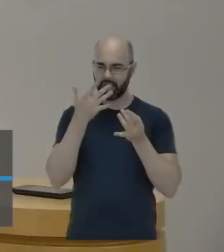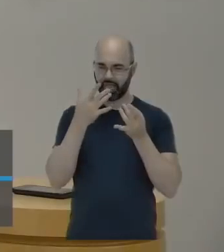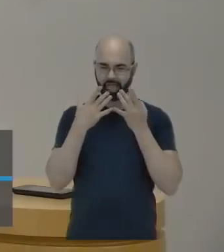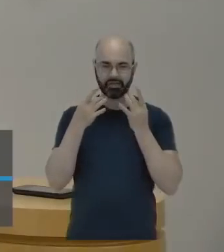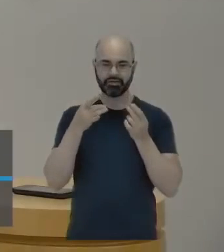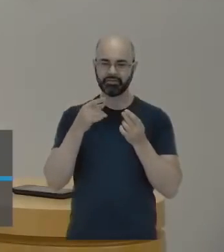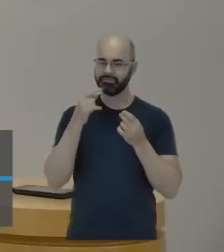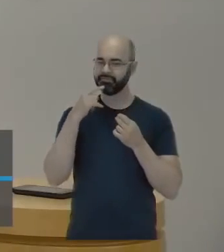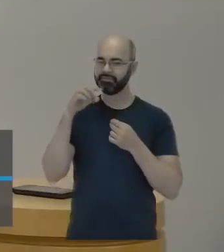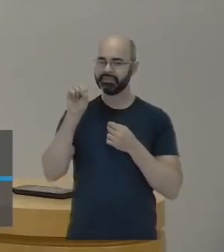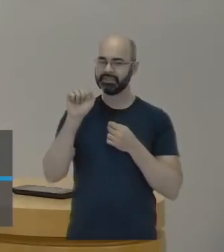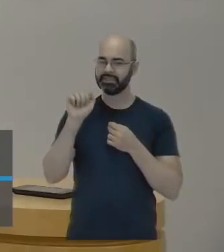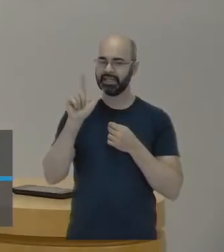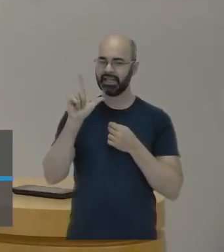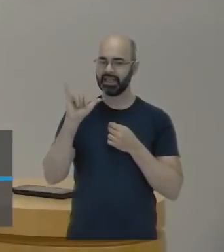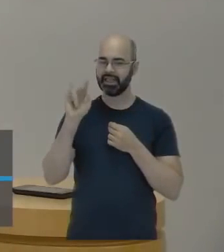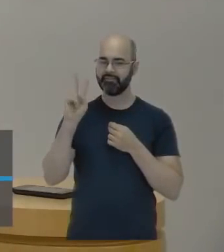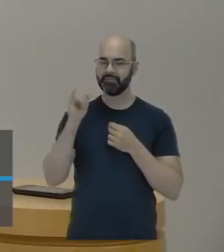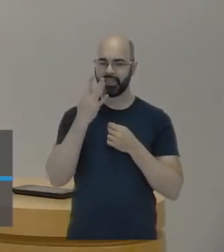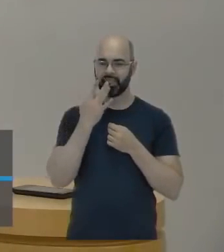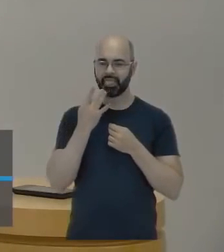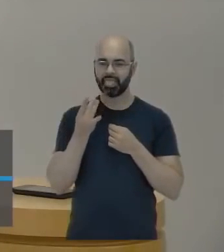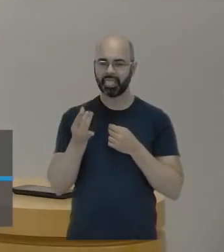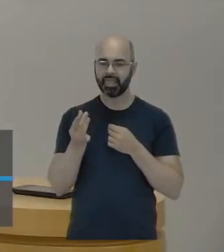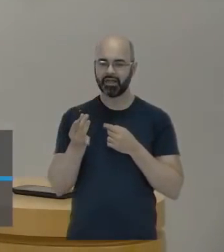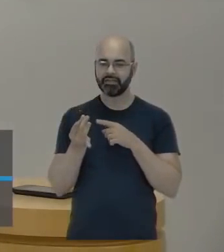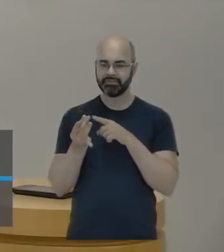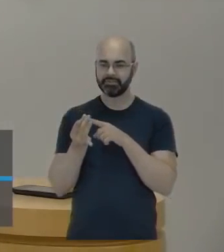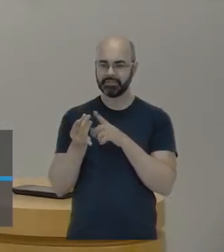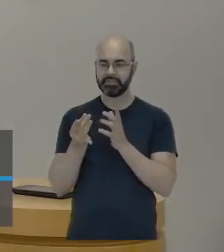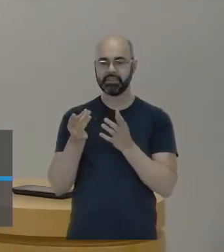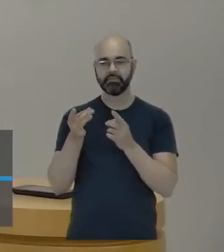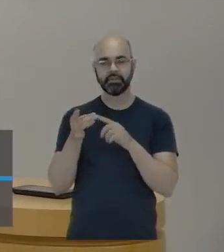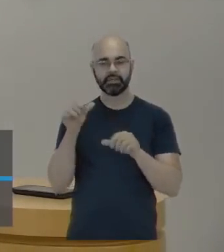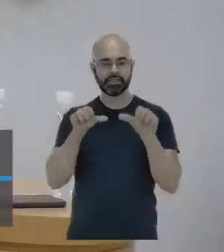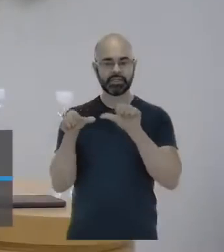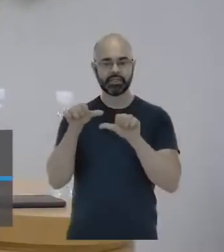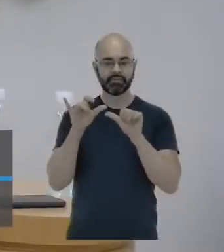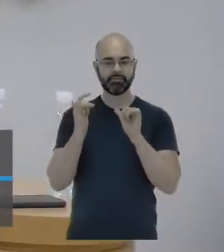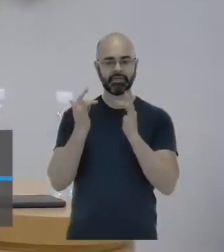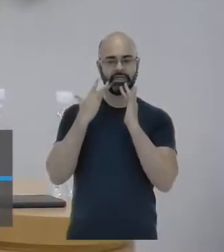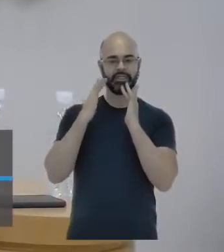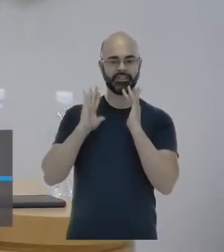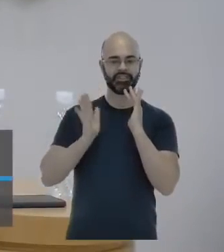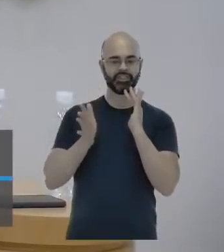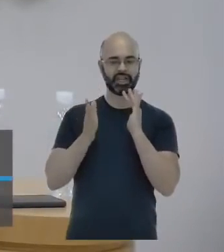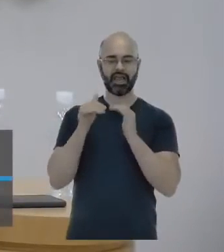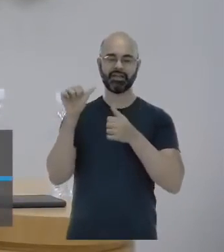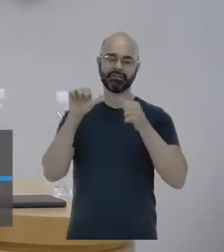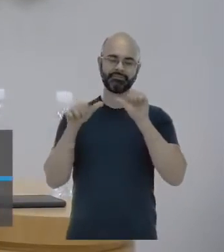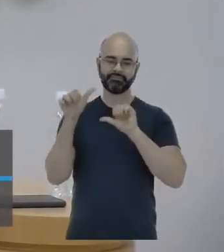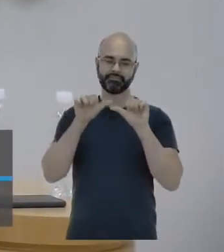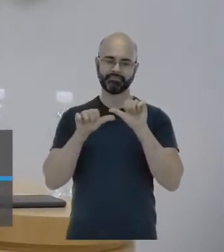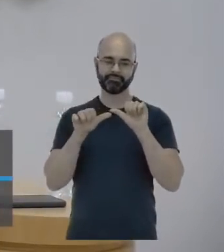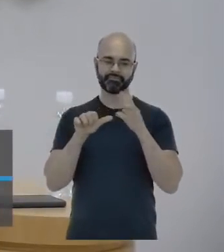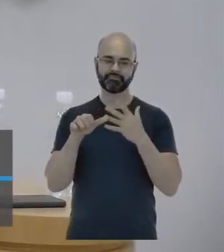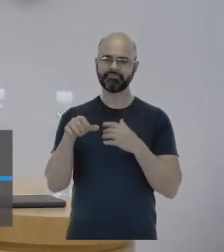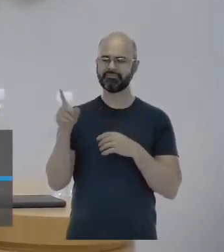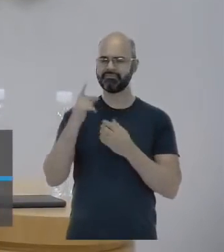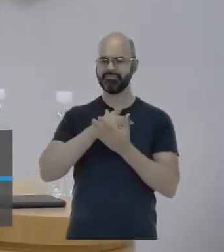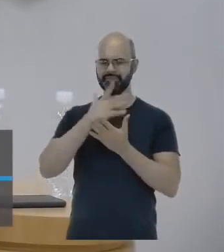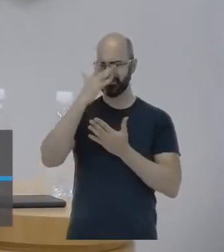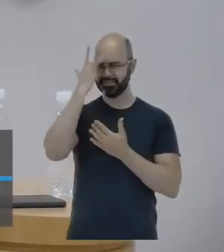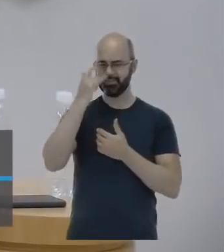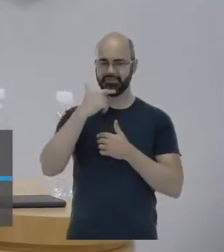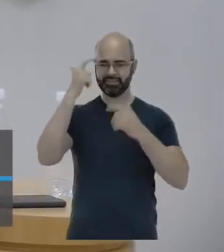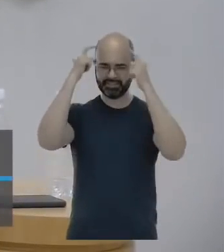aí começa também a dissolver. Fala, Vivi. Também tem o professor Érico que está dizendo aqui que começa no cérebro, para